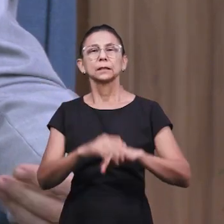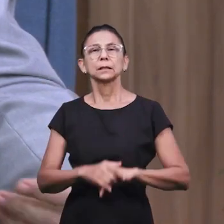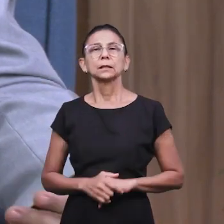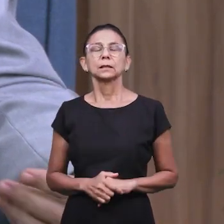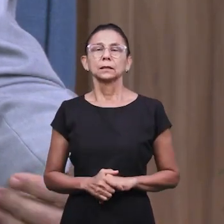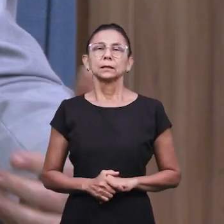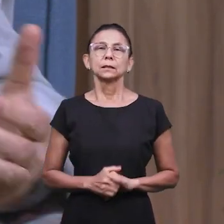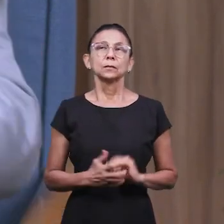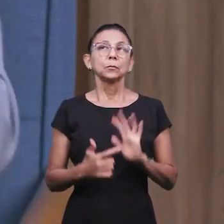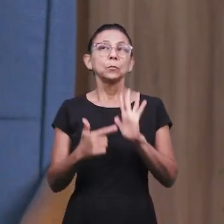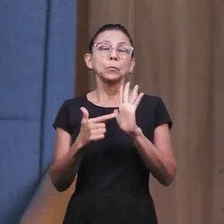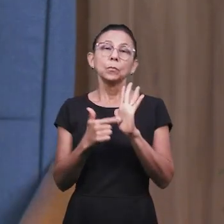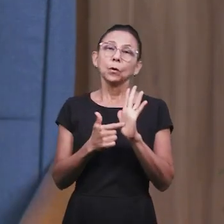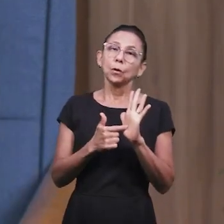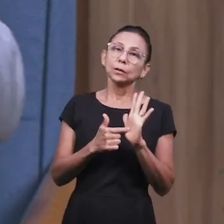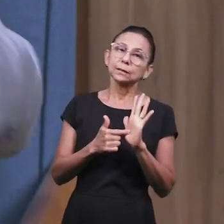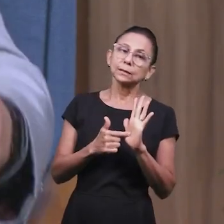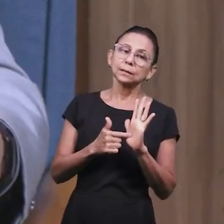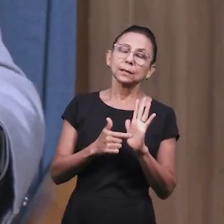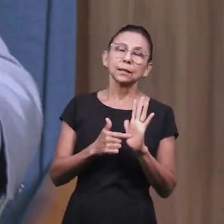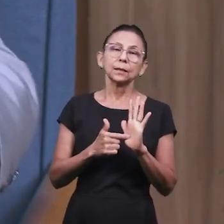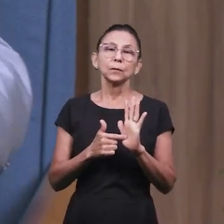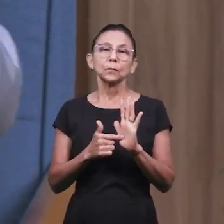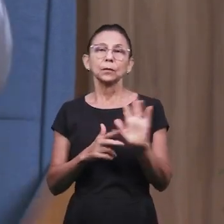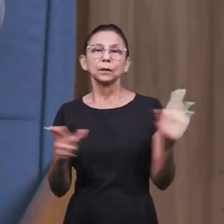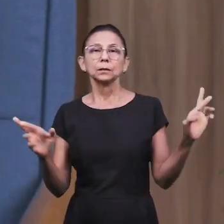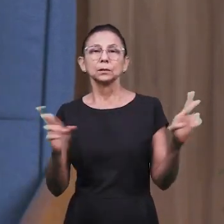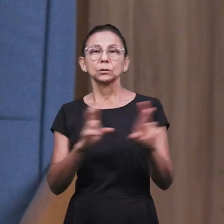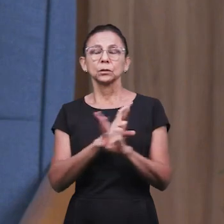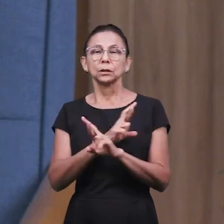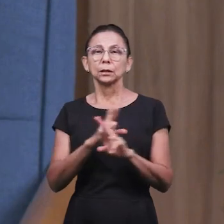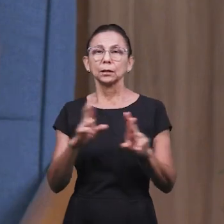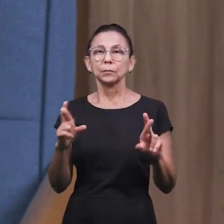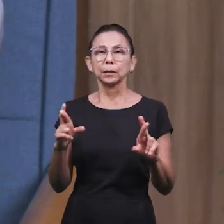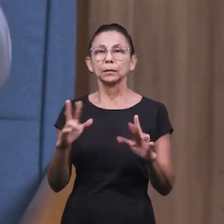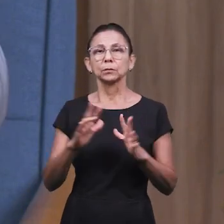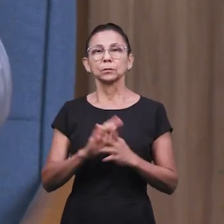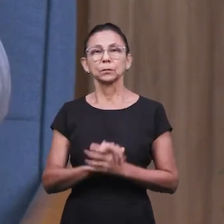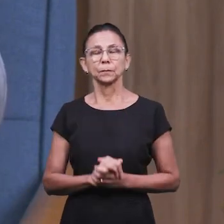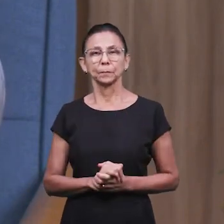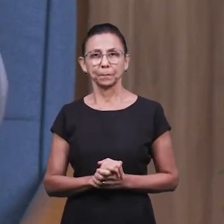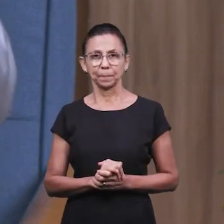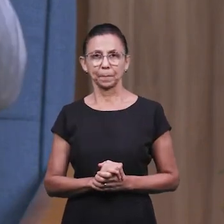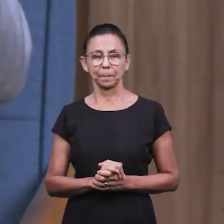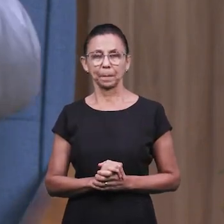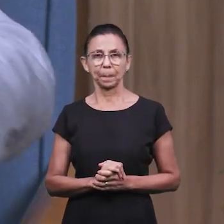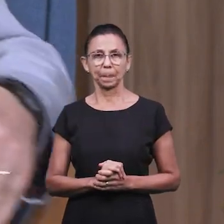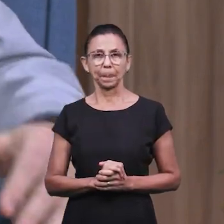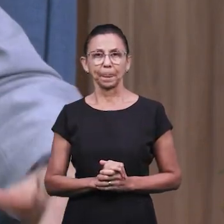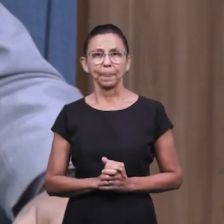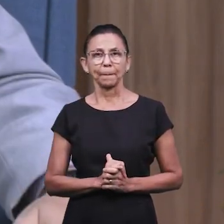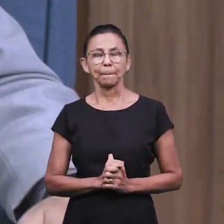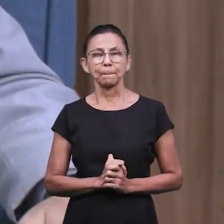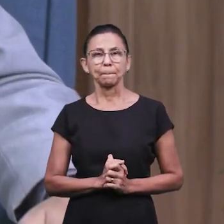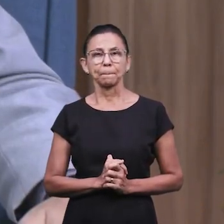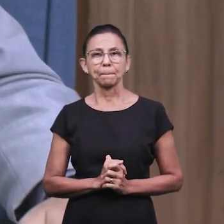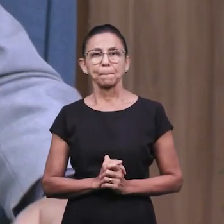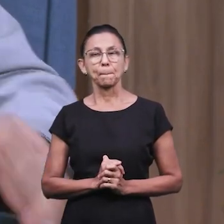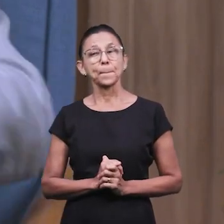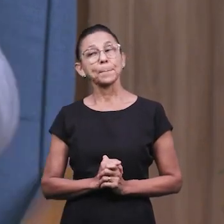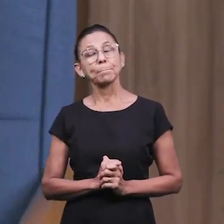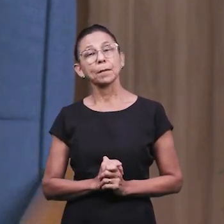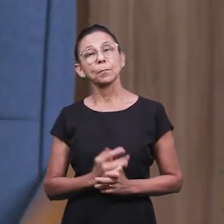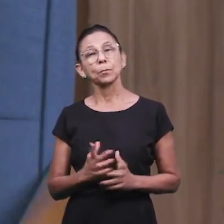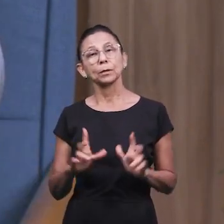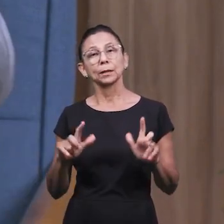essa expressão de amor entre o noivo e a noiva se dá pela operação, pela intermediação do Espírito Santo no meio da igreja.